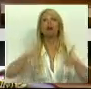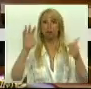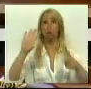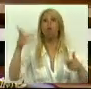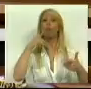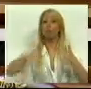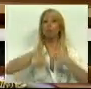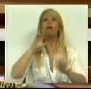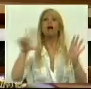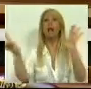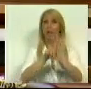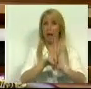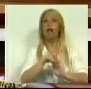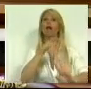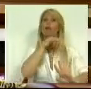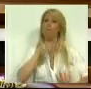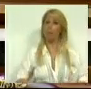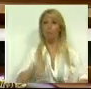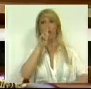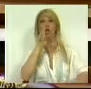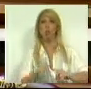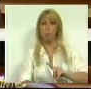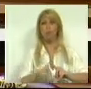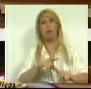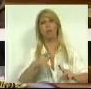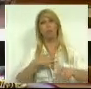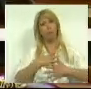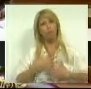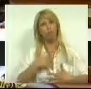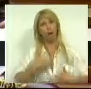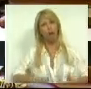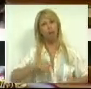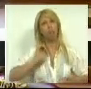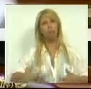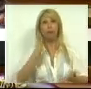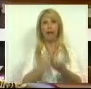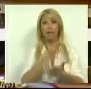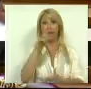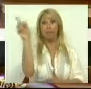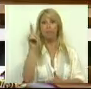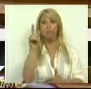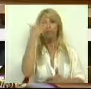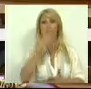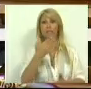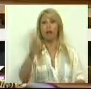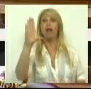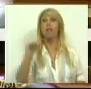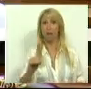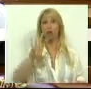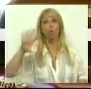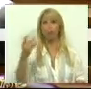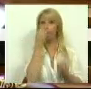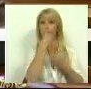a interrupção voluntária da gravidez até às 10 semanas. O país perde quando tem um governo que só